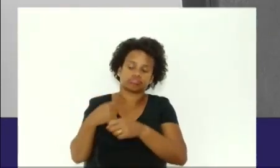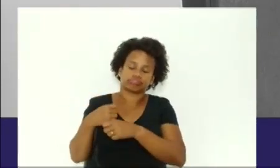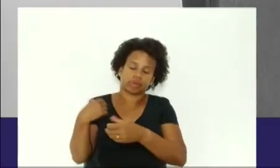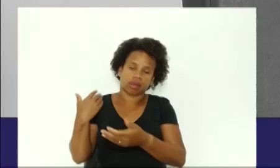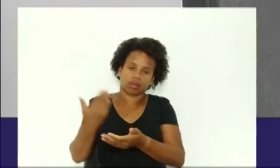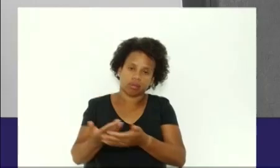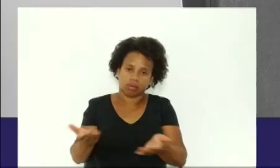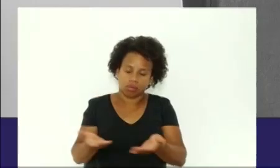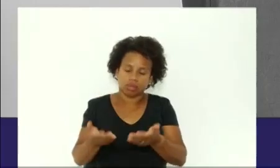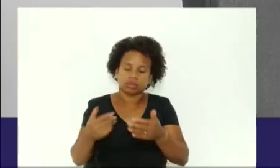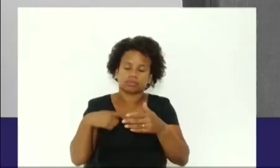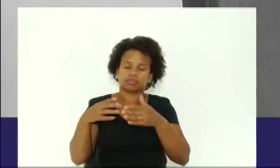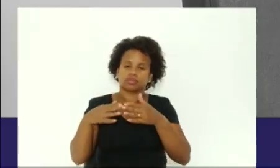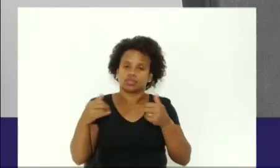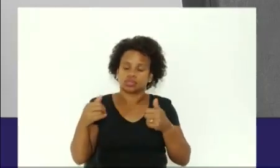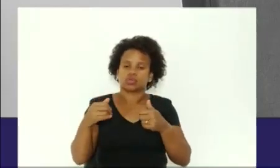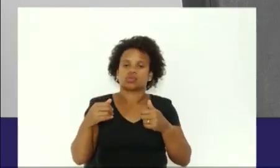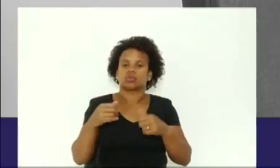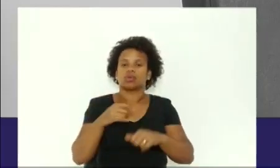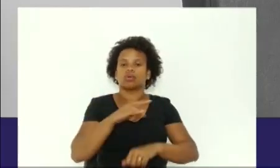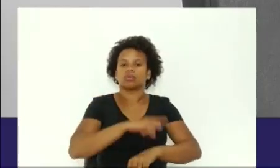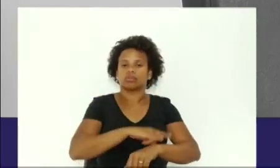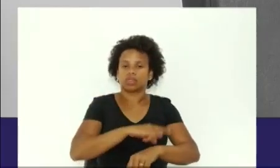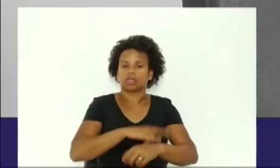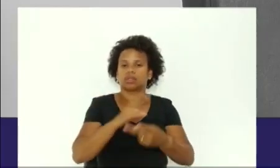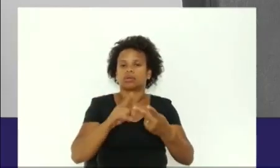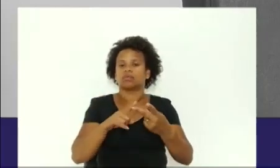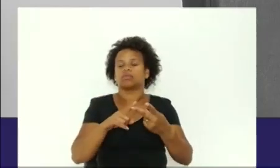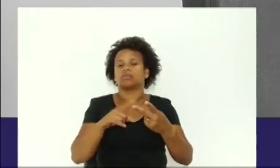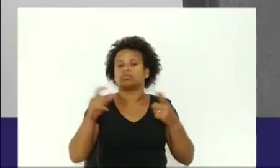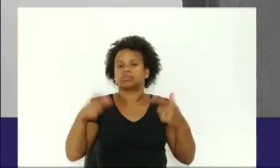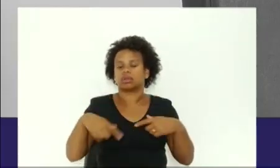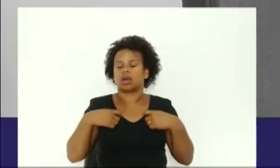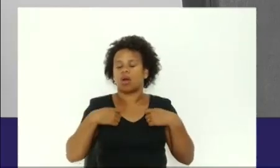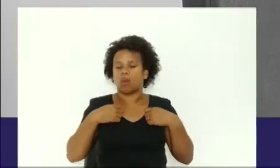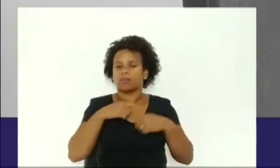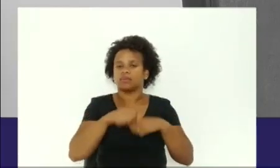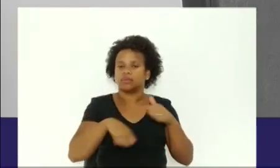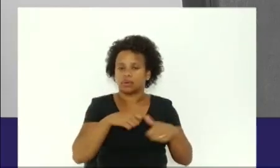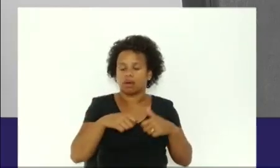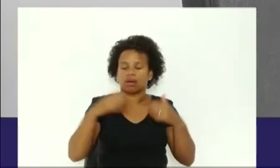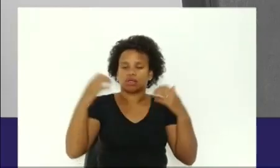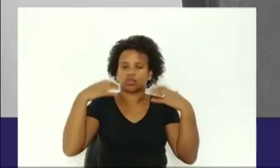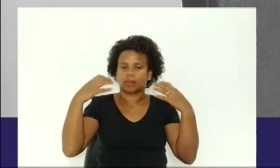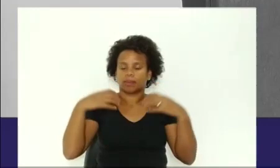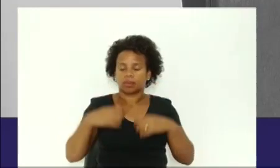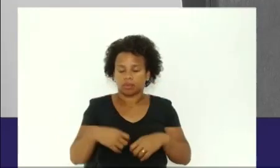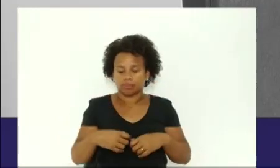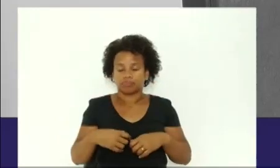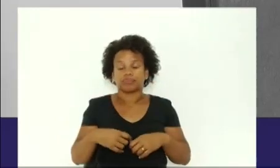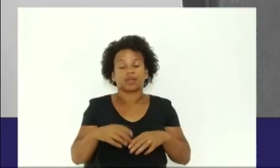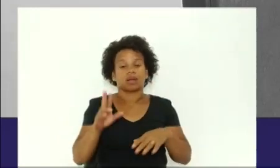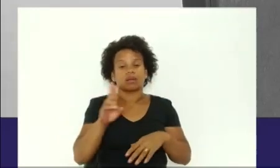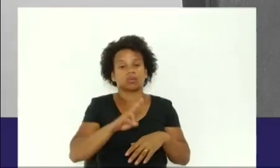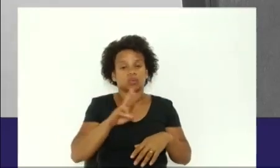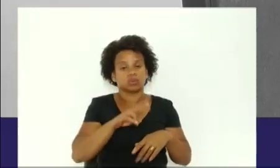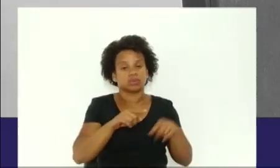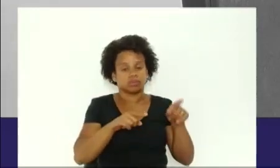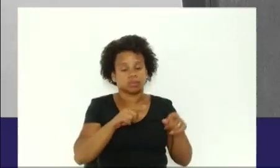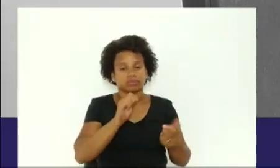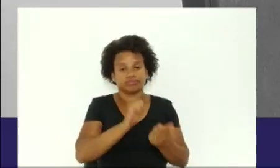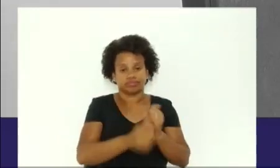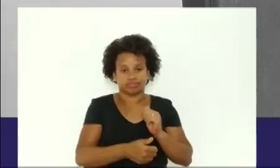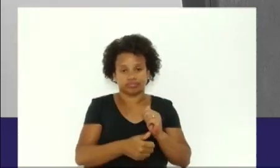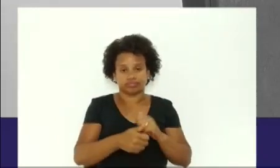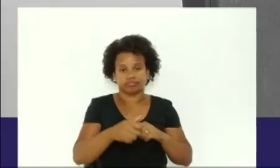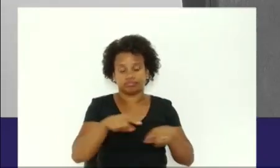e banheiros para o atendimento aos usuários que utilizam referida quadra. E no último pedido realizado por essa vereadora, em